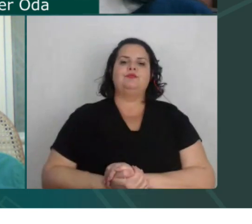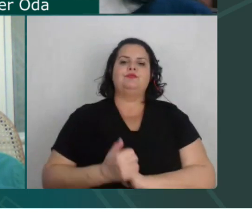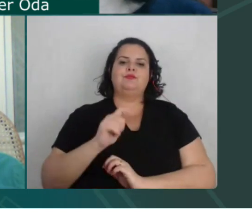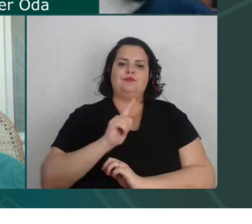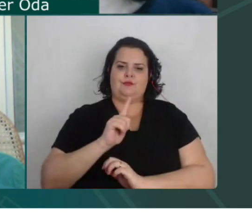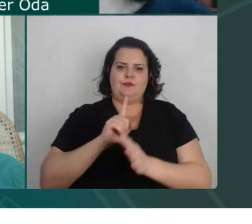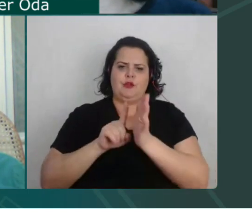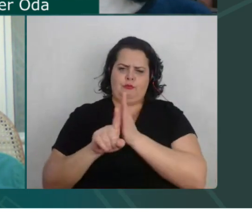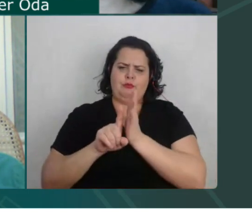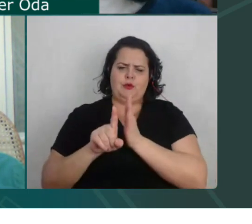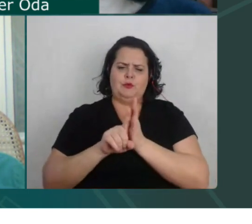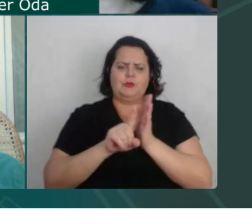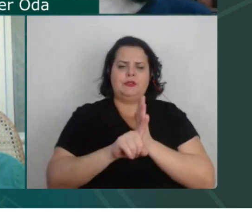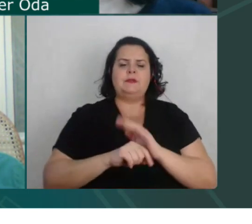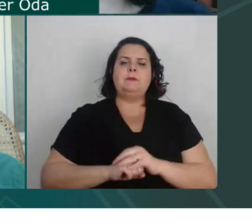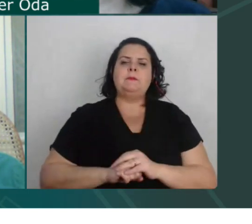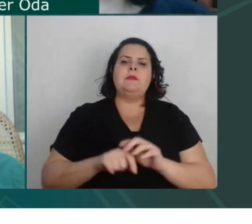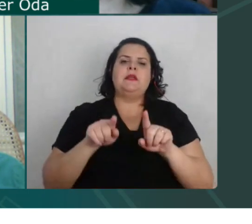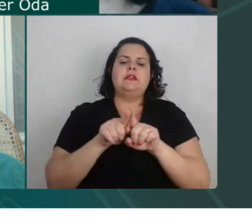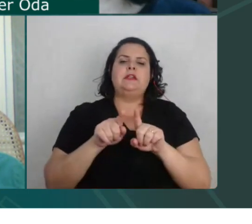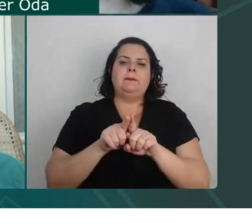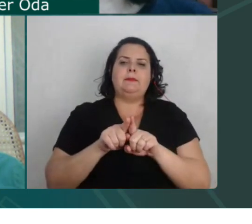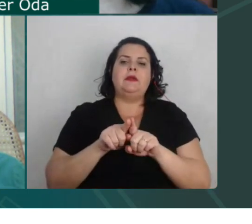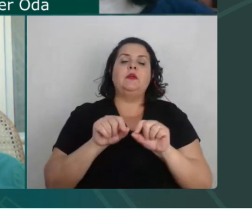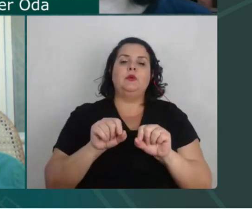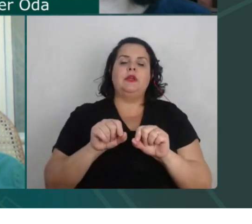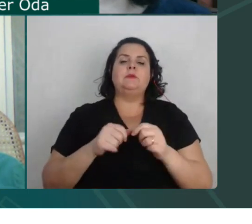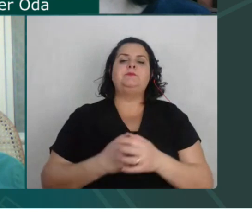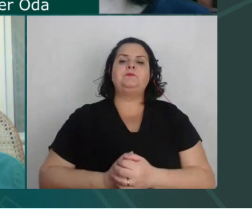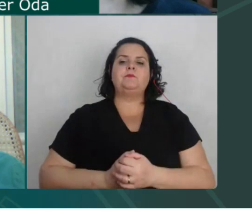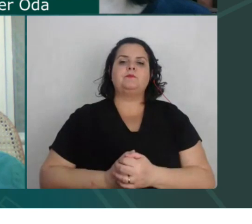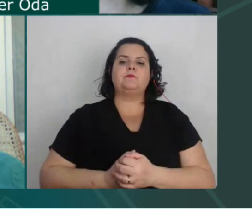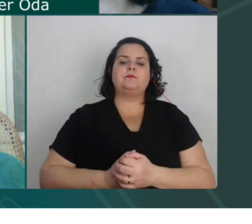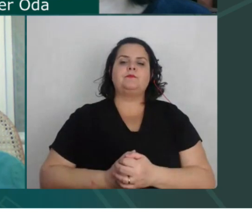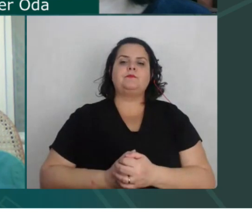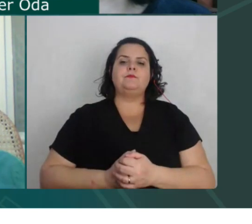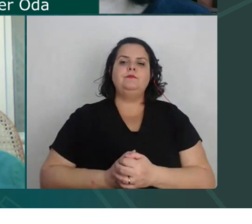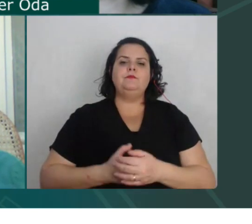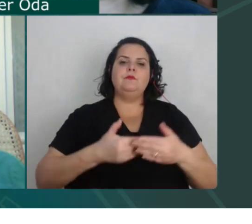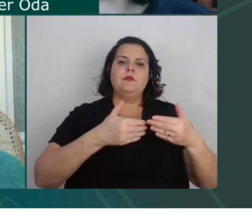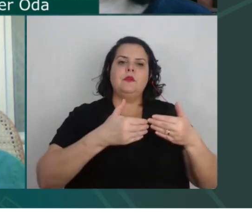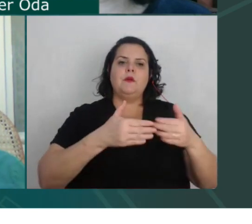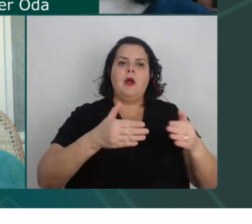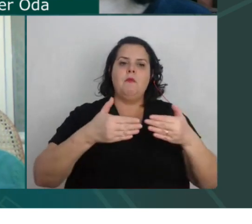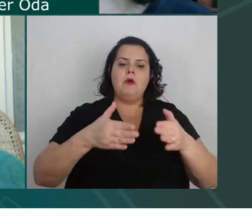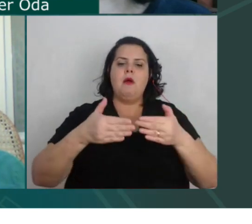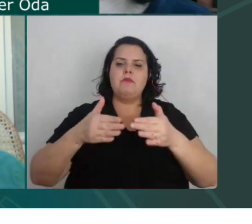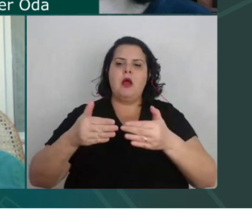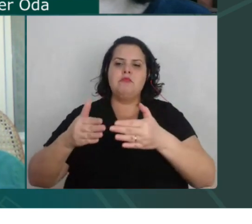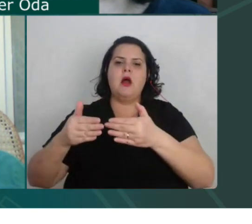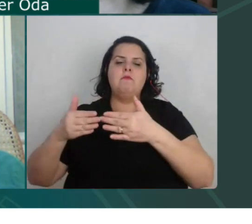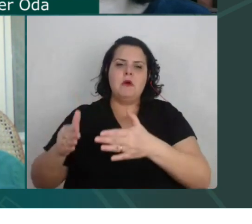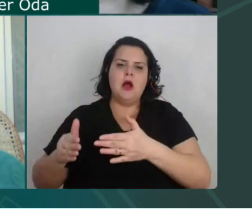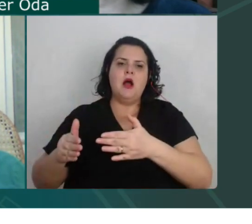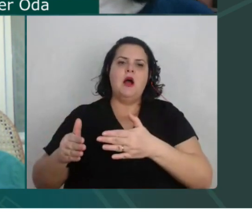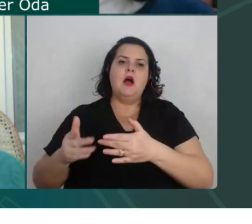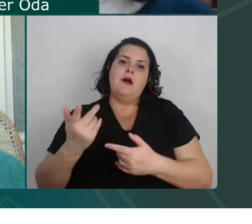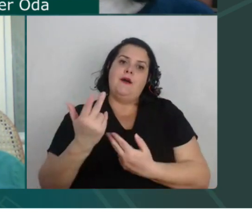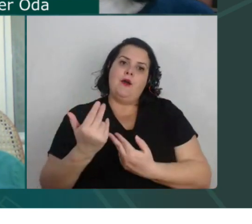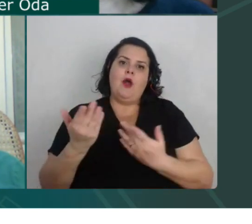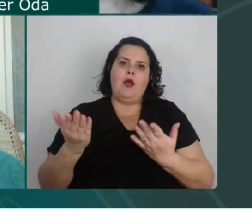a respeito da abertura, né, que está havendo em muitos estados, inclusive em São Paulo, né, dessa